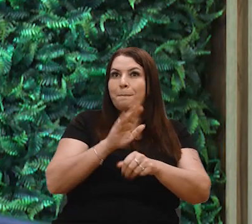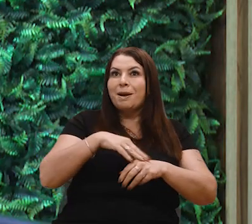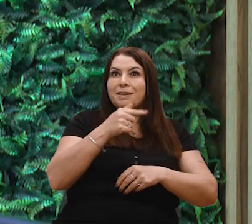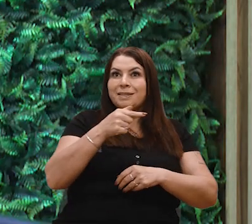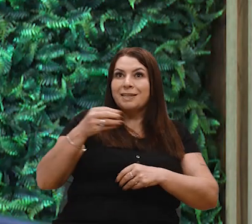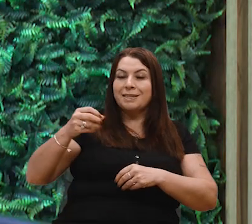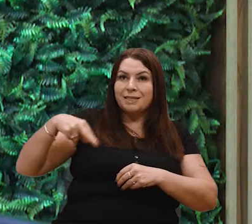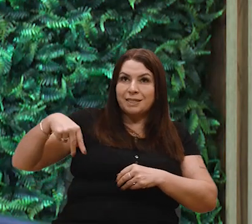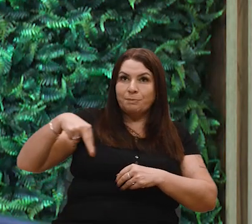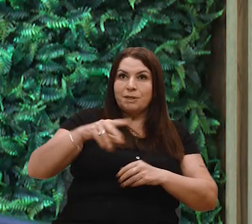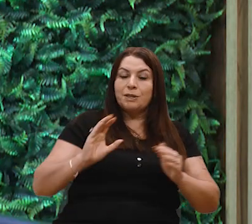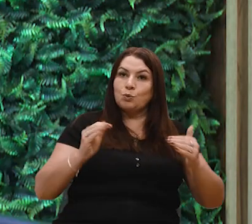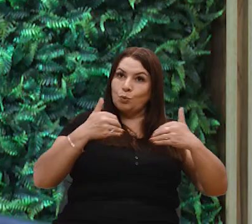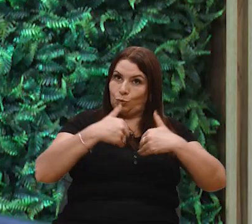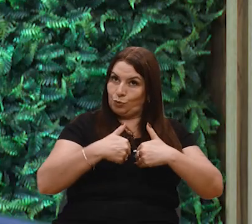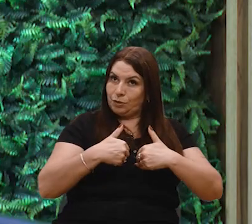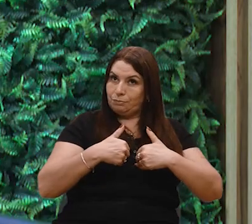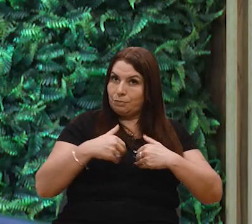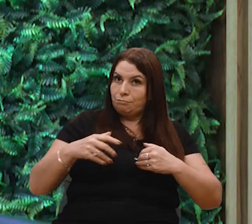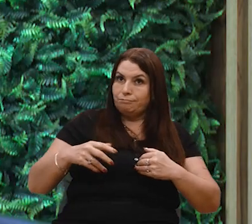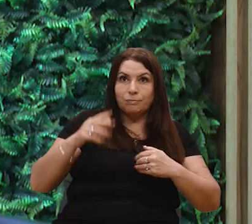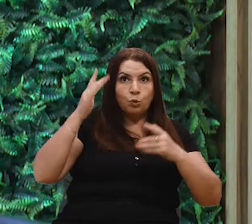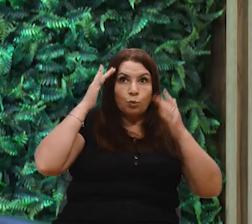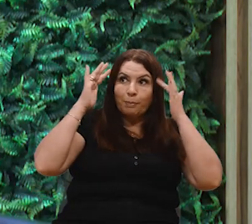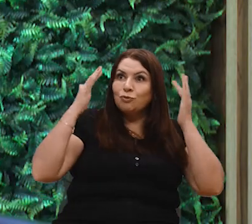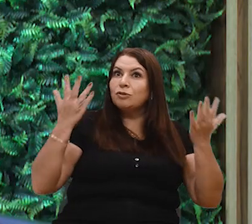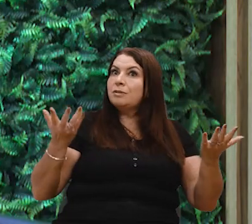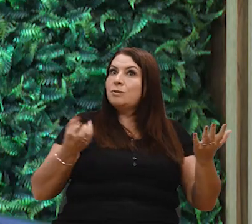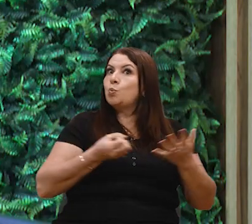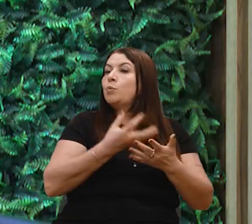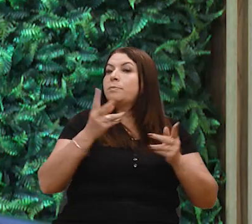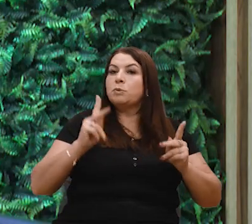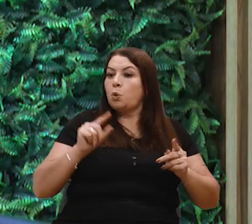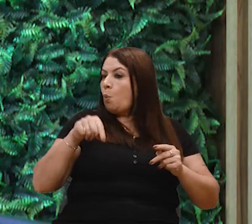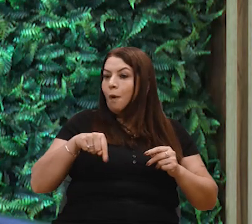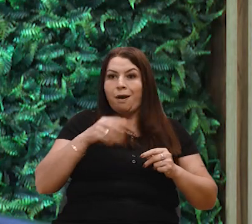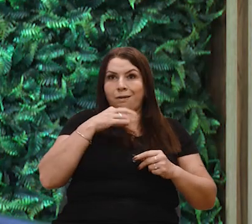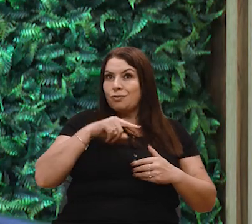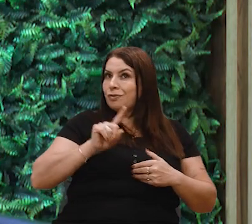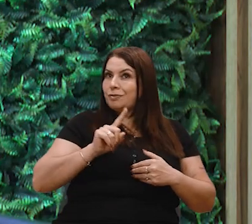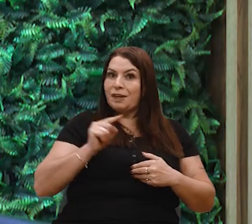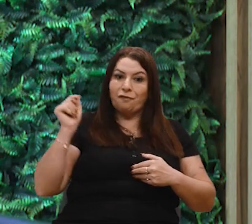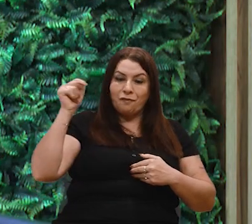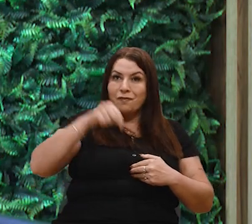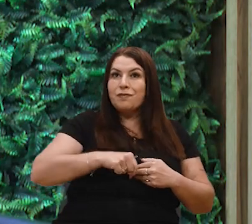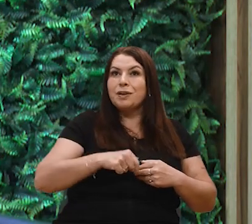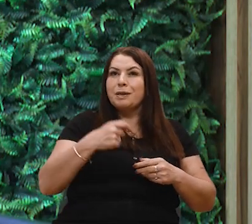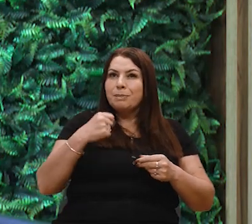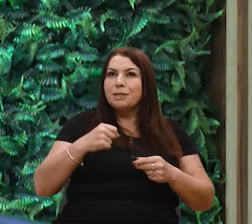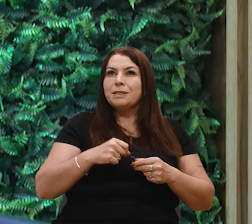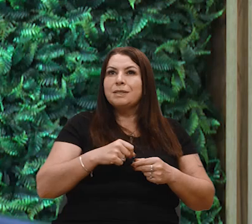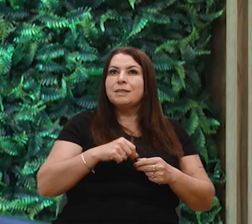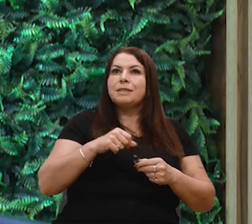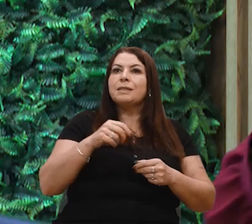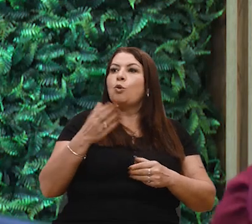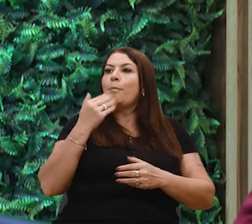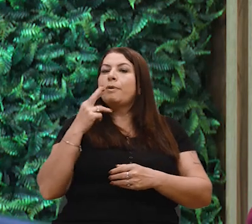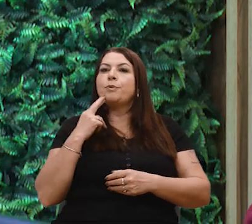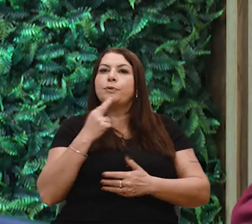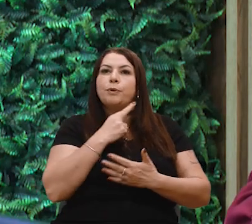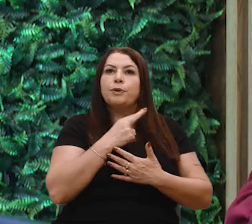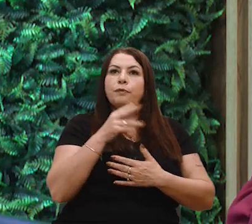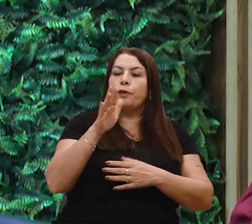né? Mais os 700 da caminhada do autismo. Imagina... Quanta gente que não é daqui. Quanta gente que veio, mas aí precisou